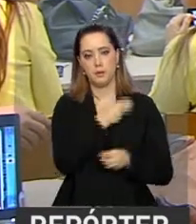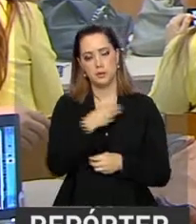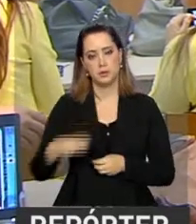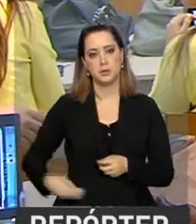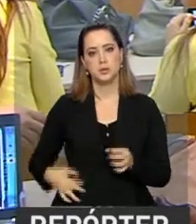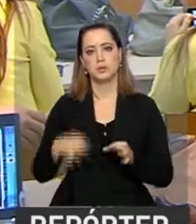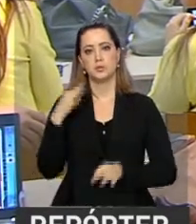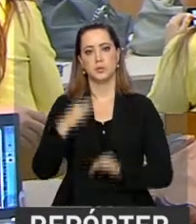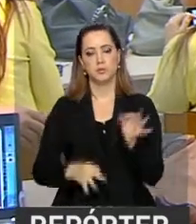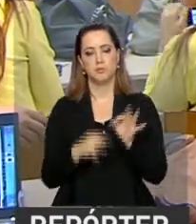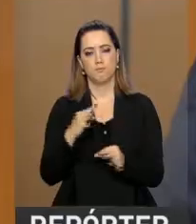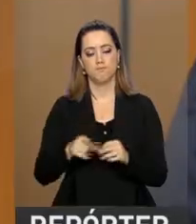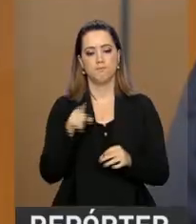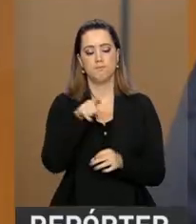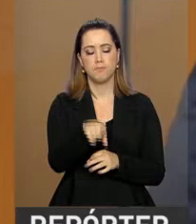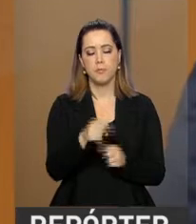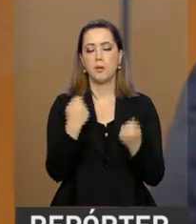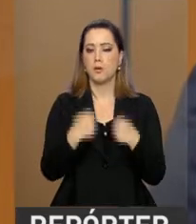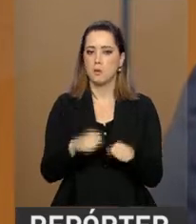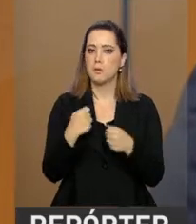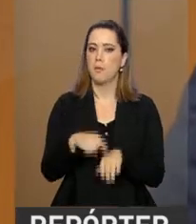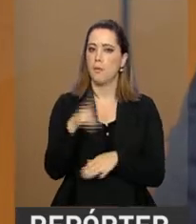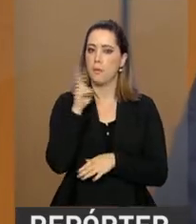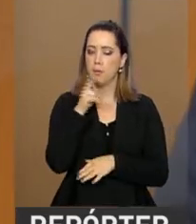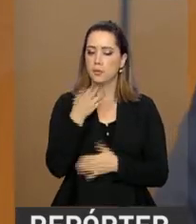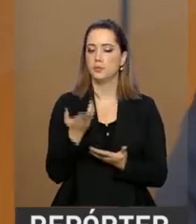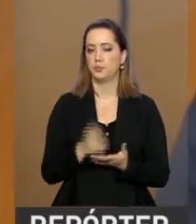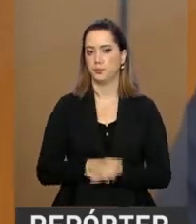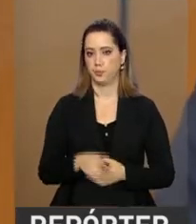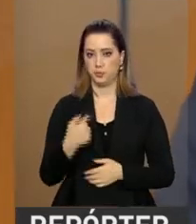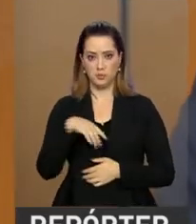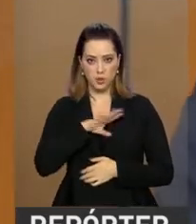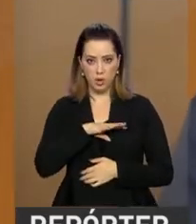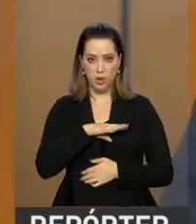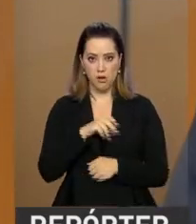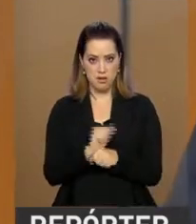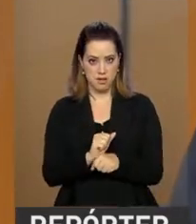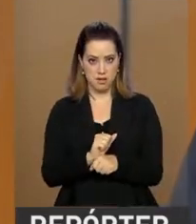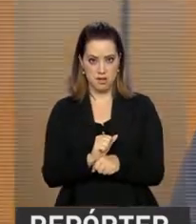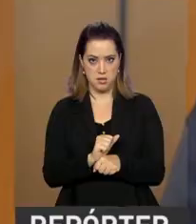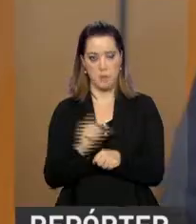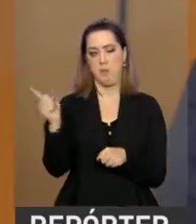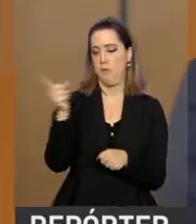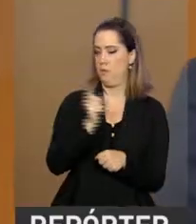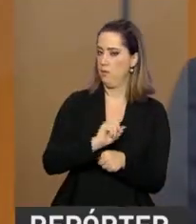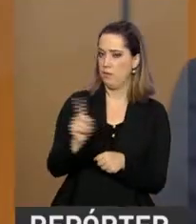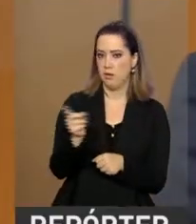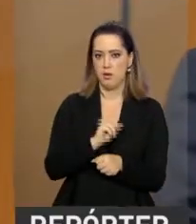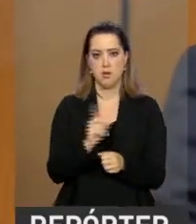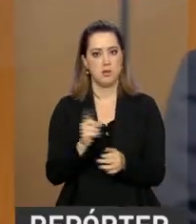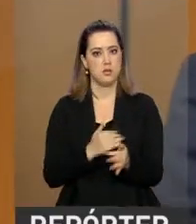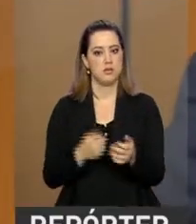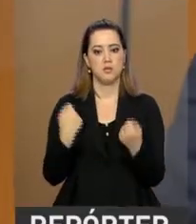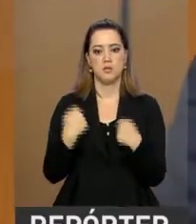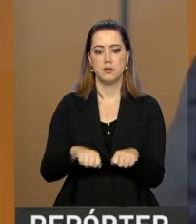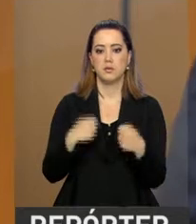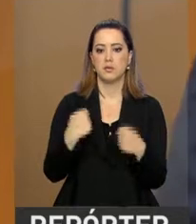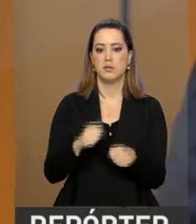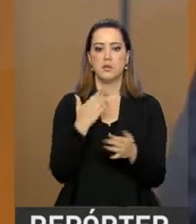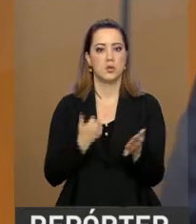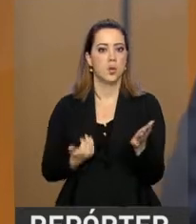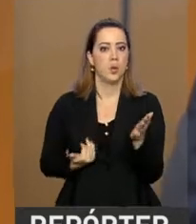casos como esse, é preciso agir. Nós não vamos esperar um milímetro, mesmo numa